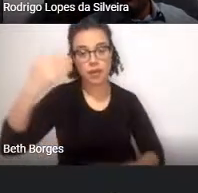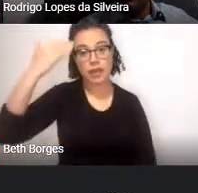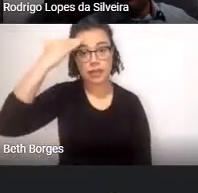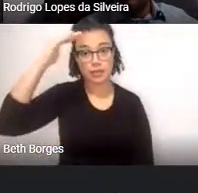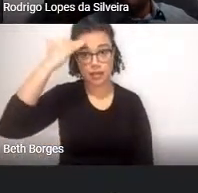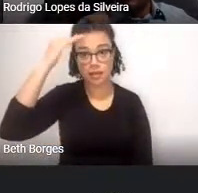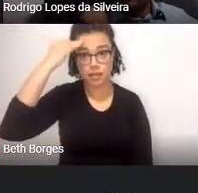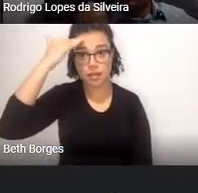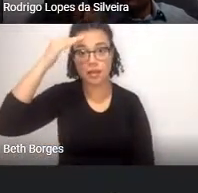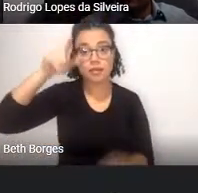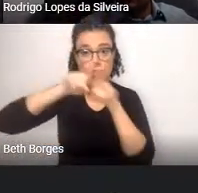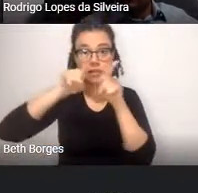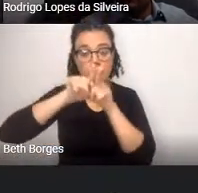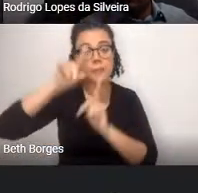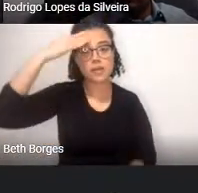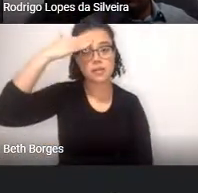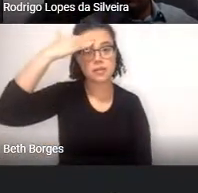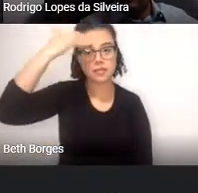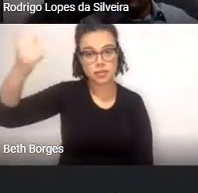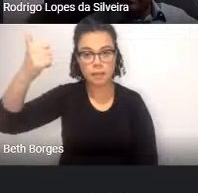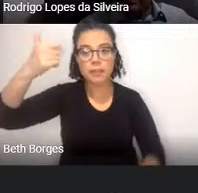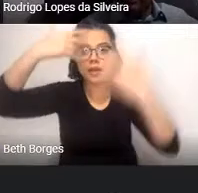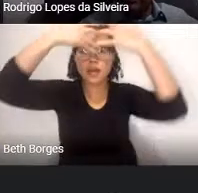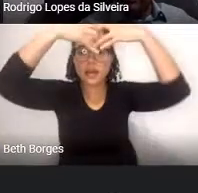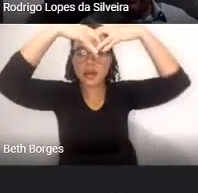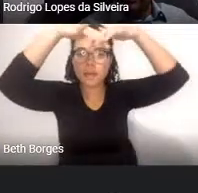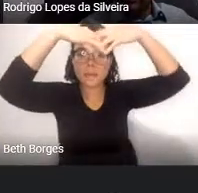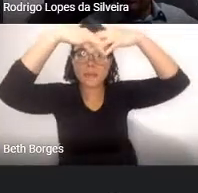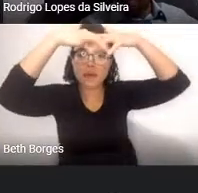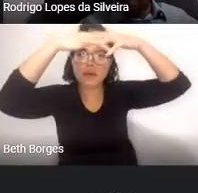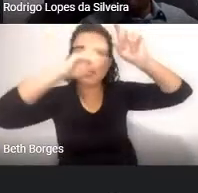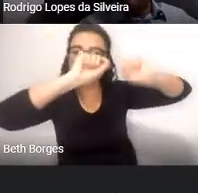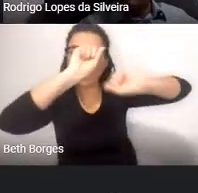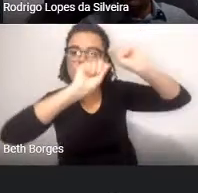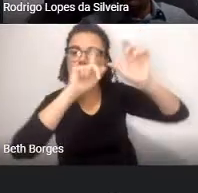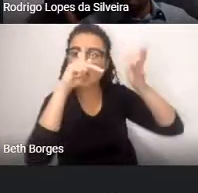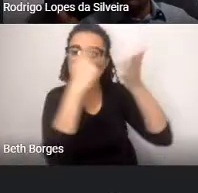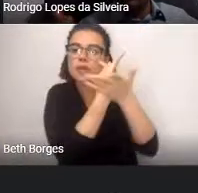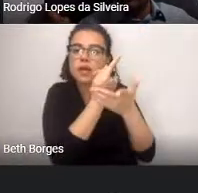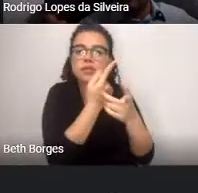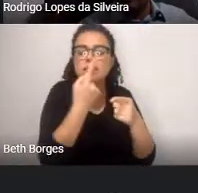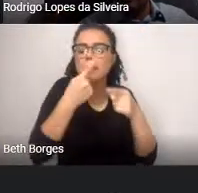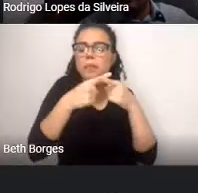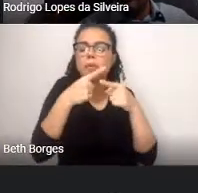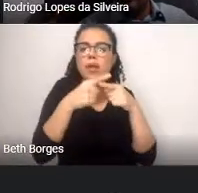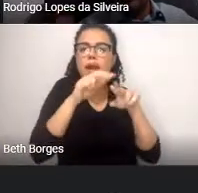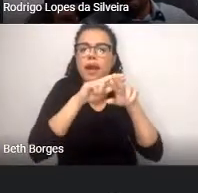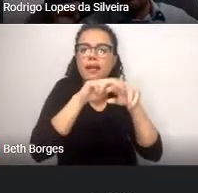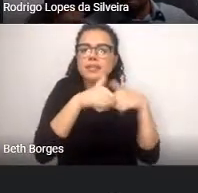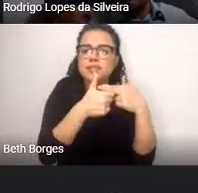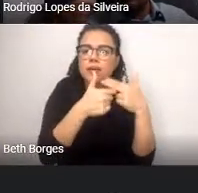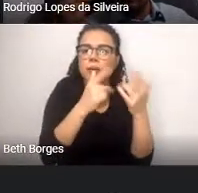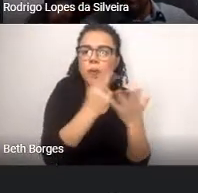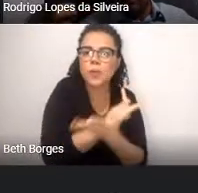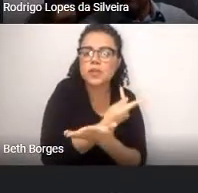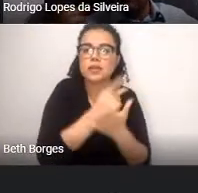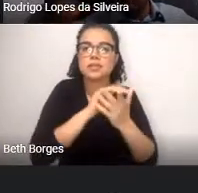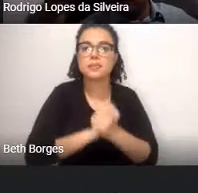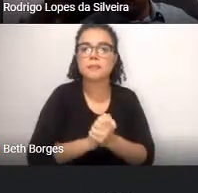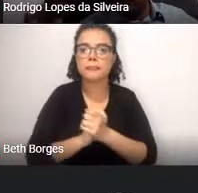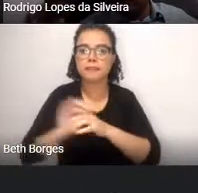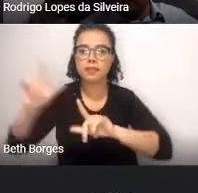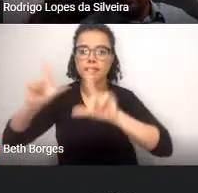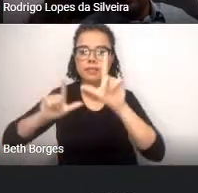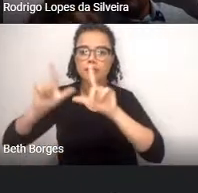saber o que acontece com a nossa mente e entender o porquê que quando a gente vê na TV, as pessoas dizem que é muito rápido. É